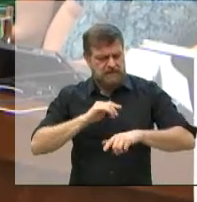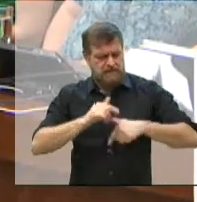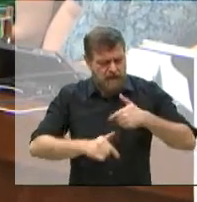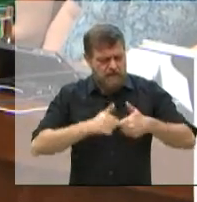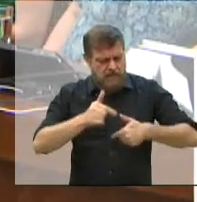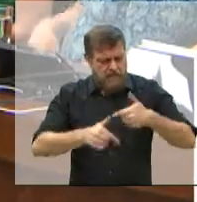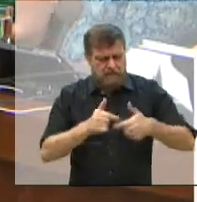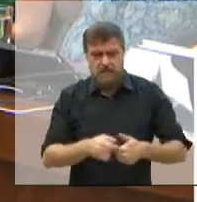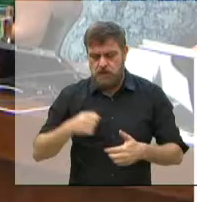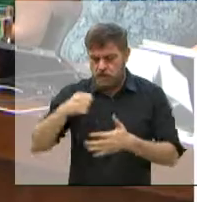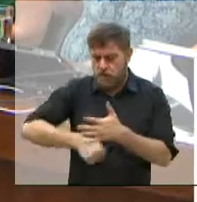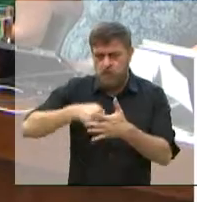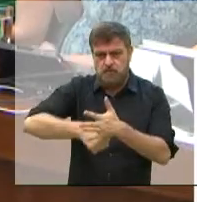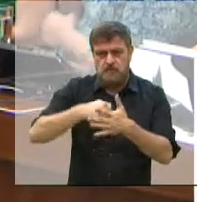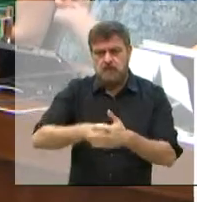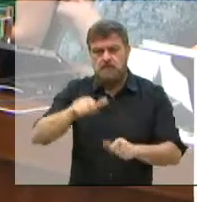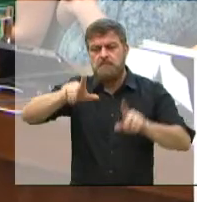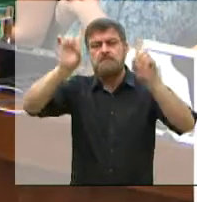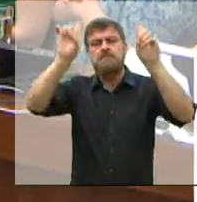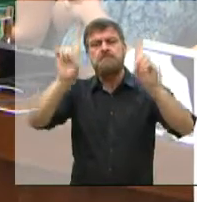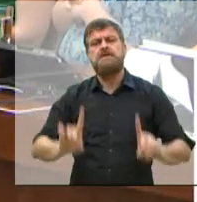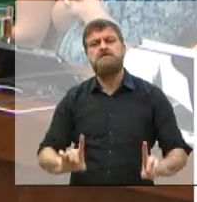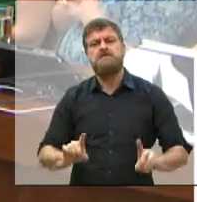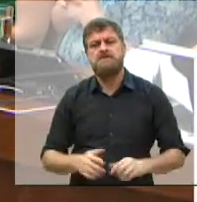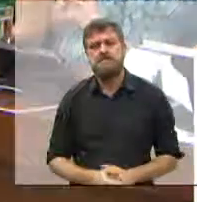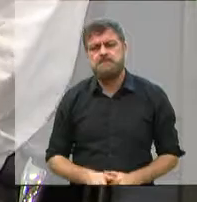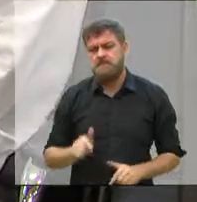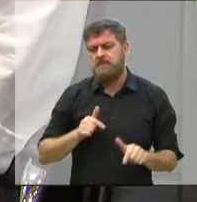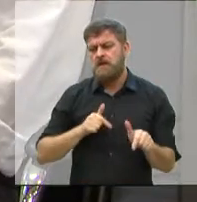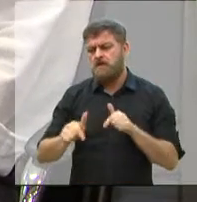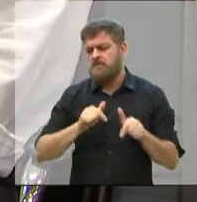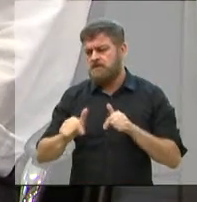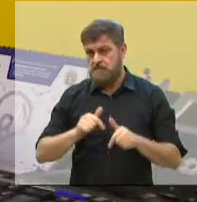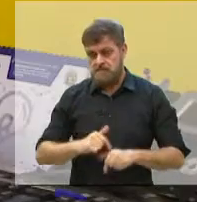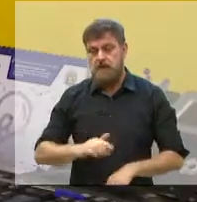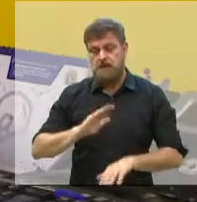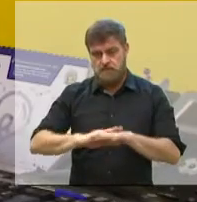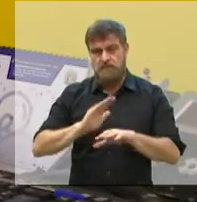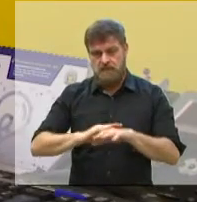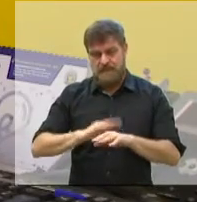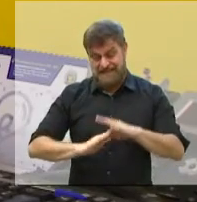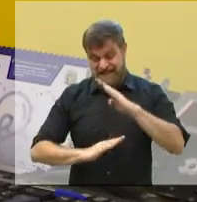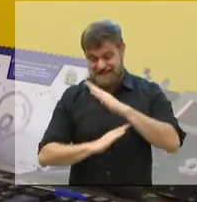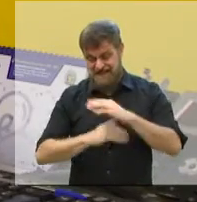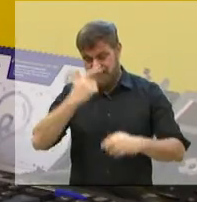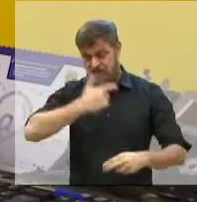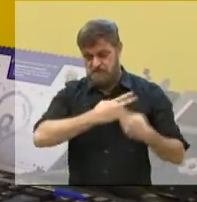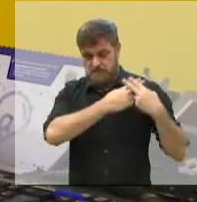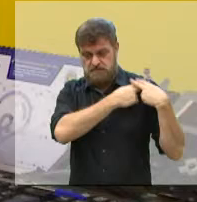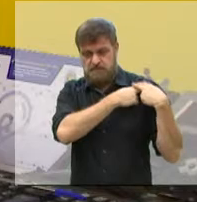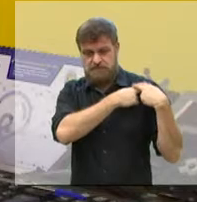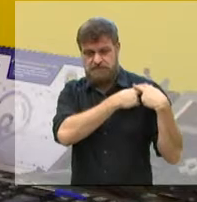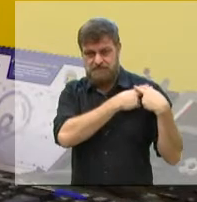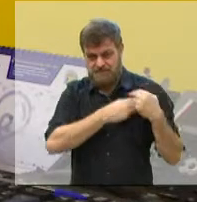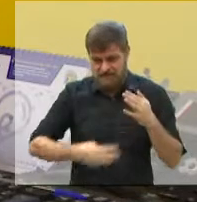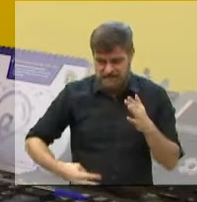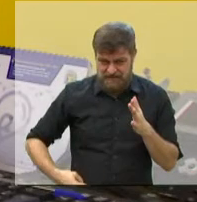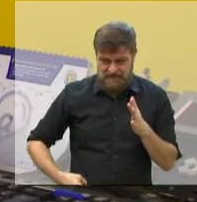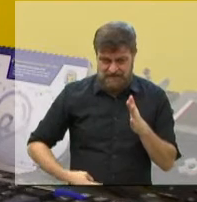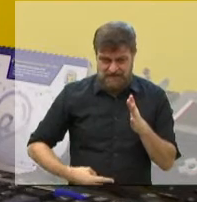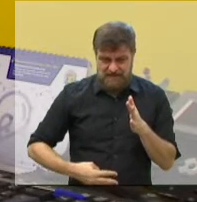eu levantei essa bandeira, sabe, das pessoas com deficiência, é um trabalho que eu faço aqui. E hoje eu estou no